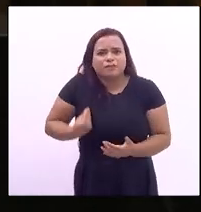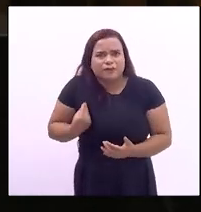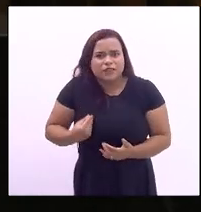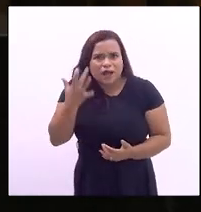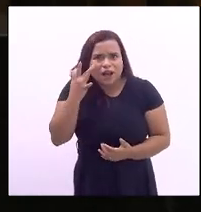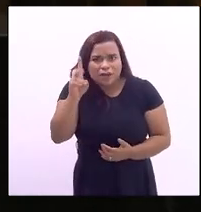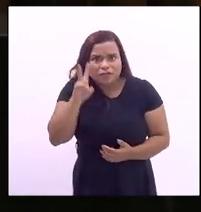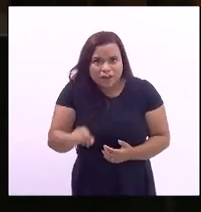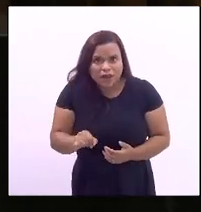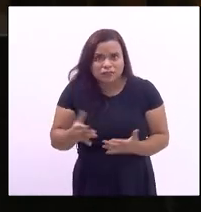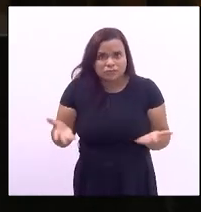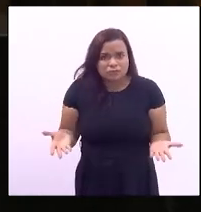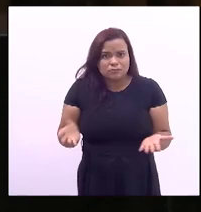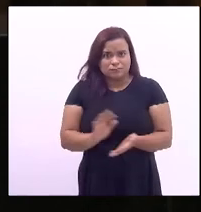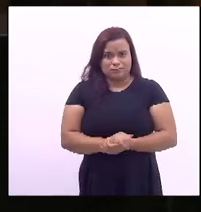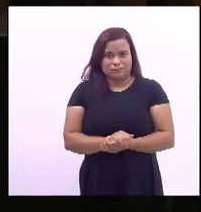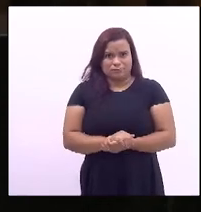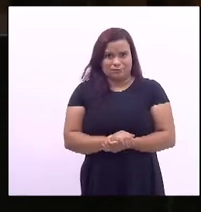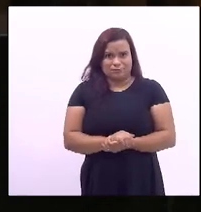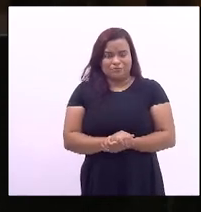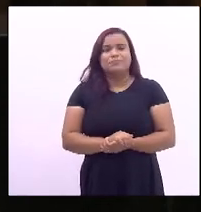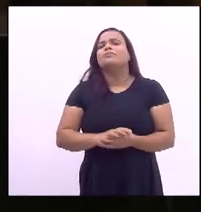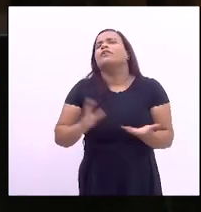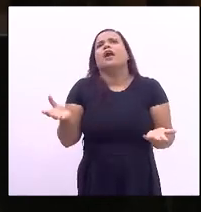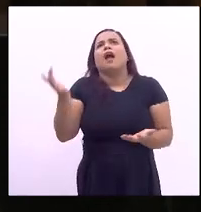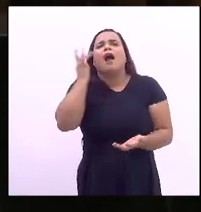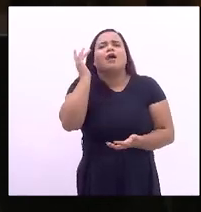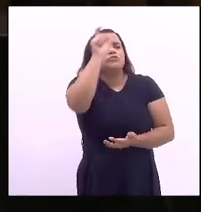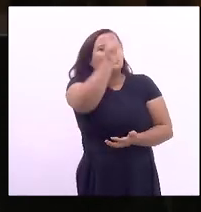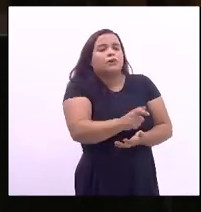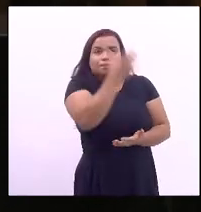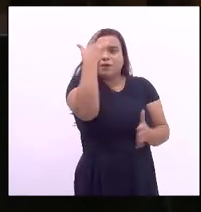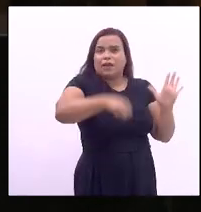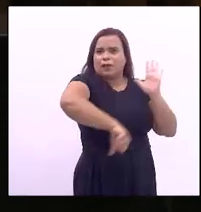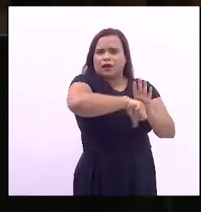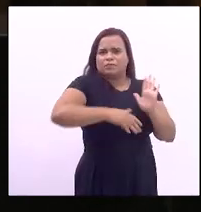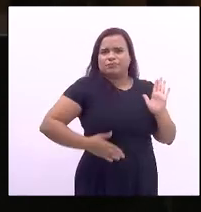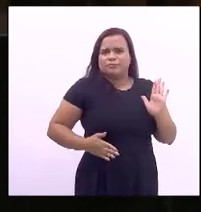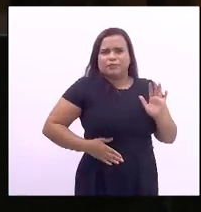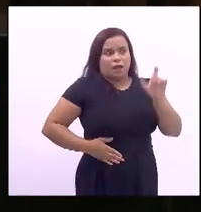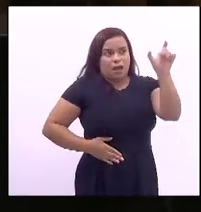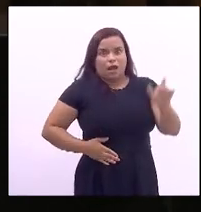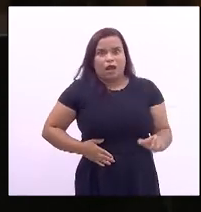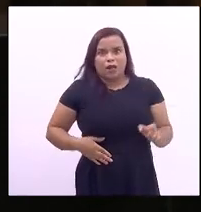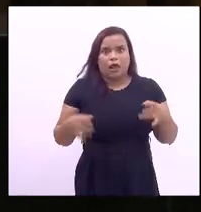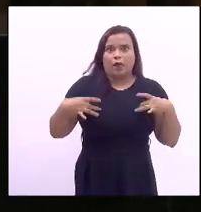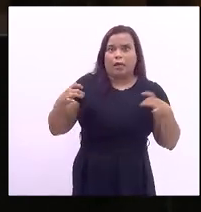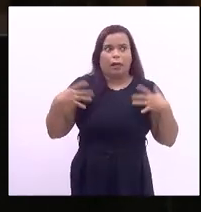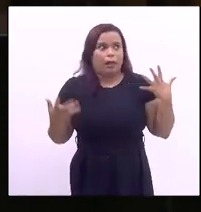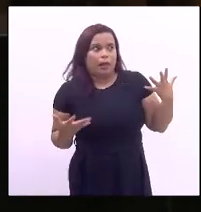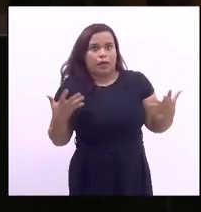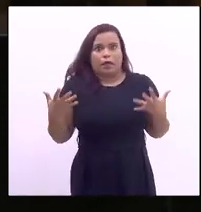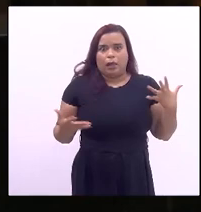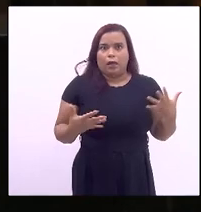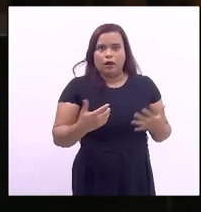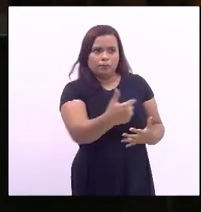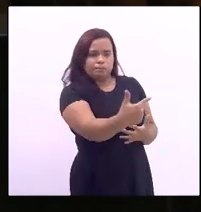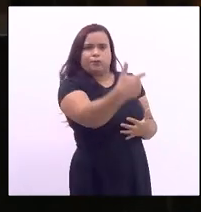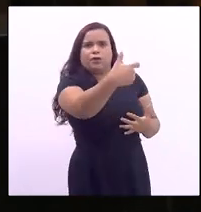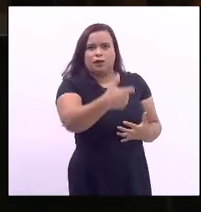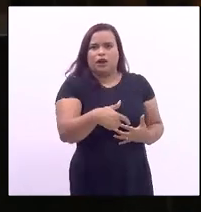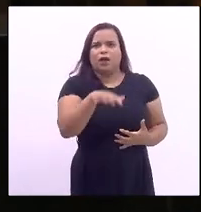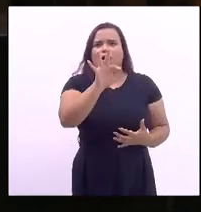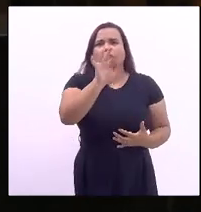durante uma ocorrência será que o criminoso vai sentir me dar de atirar com seu